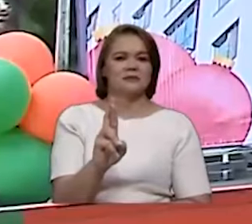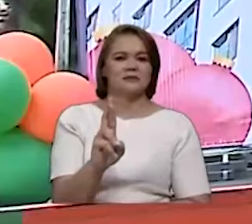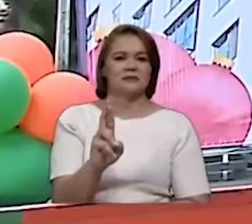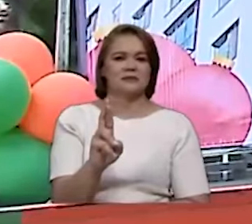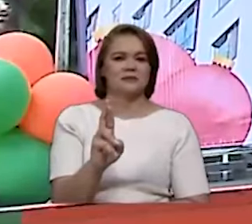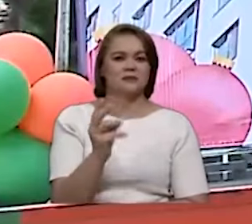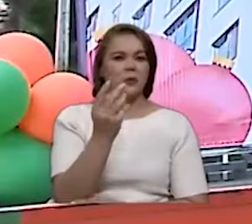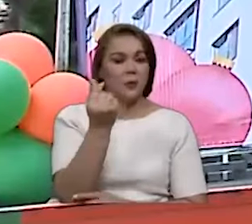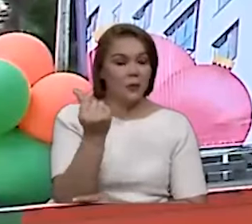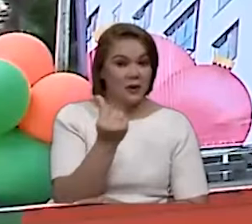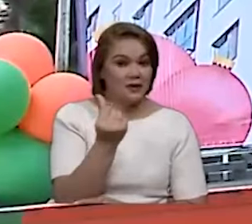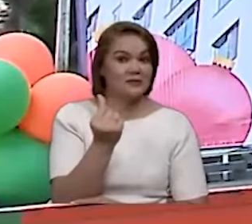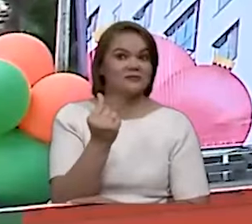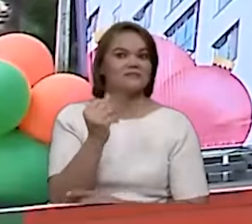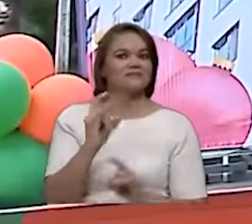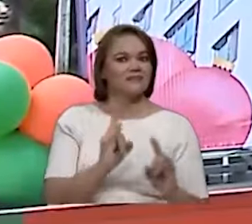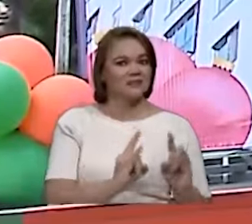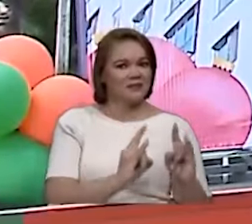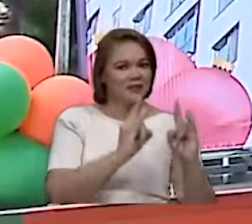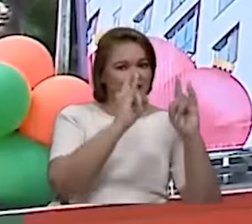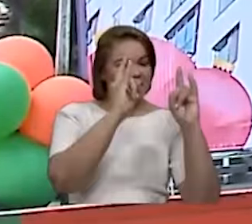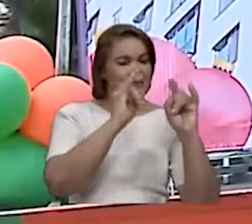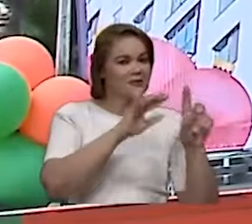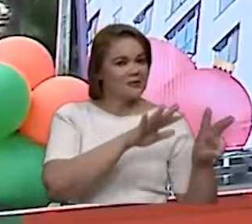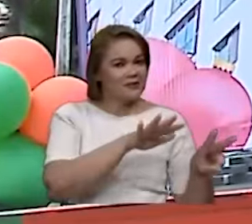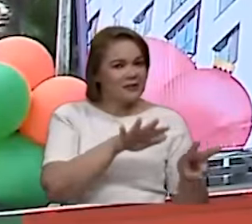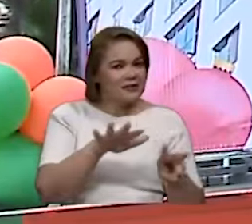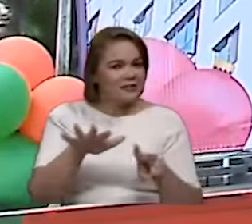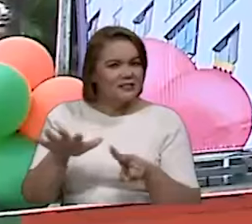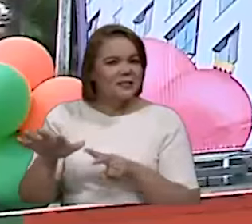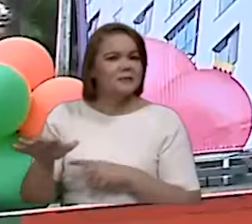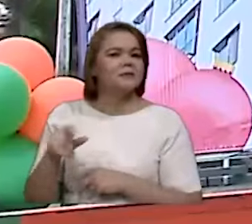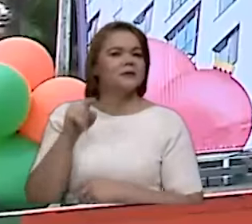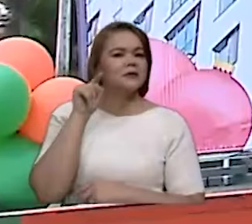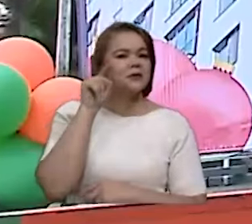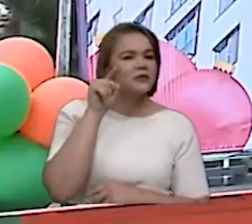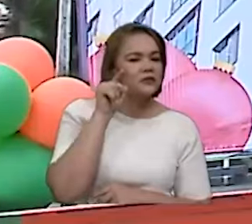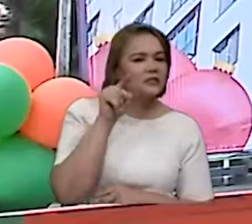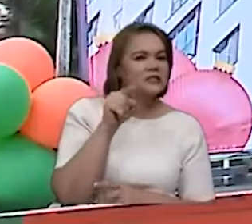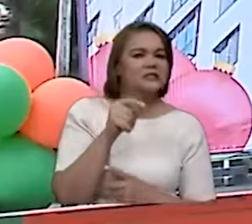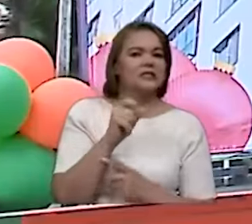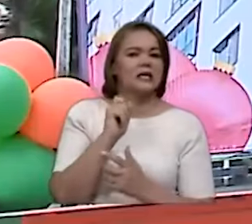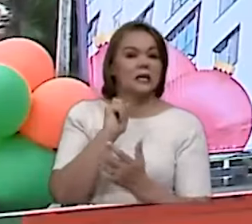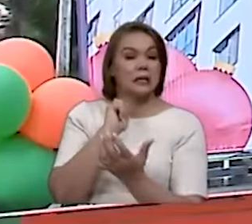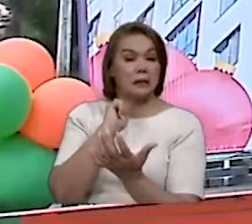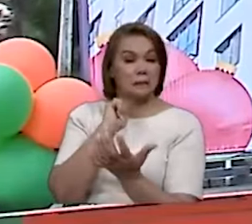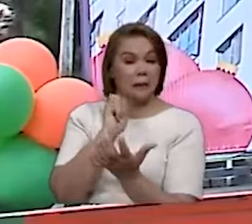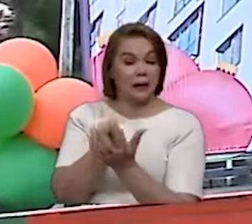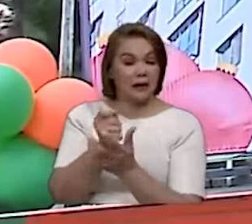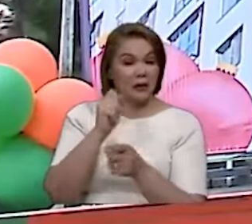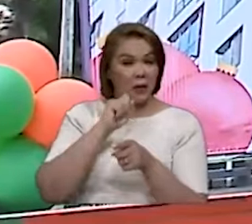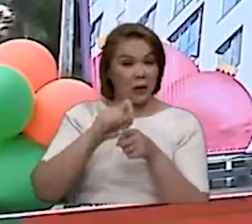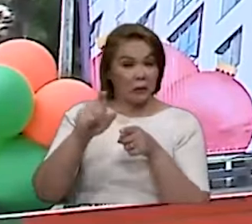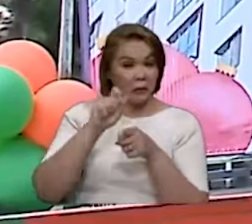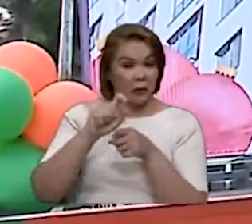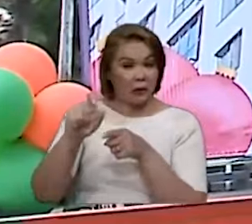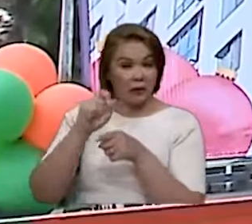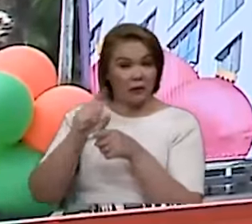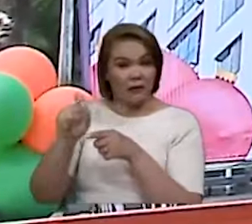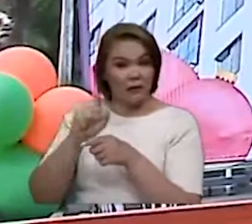prêmio especial dessa semana. Então se prepara. Você que está com esse, tá pagando aluguel. Você que está aí